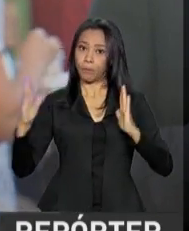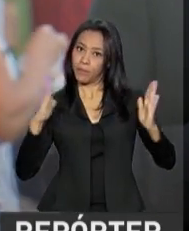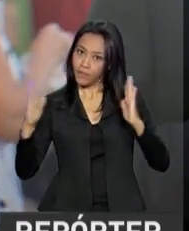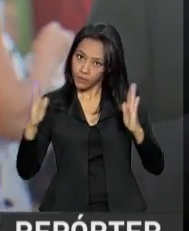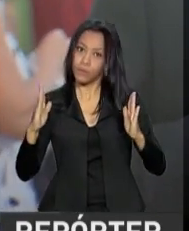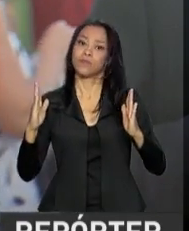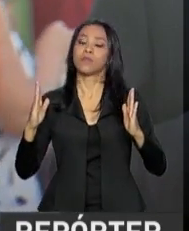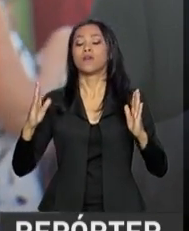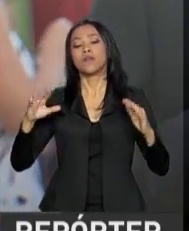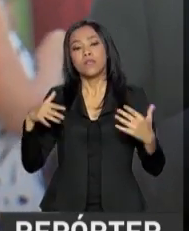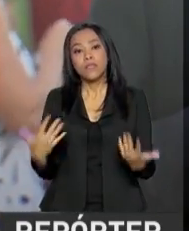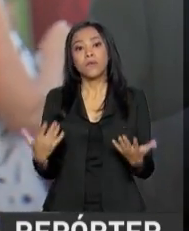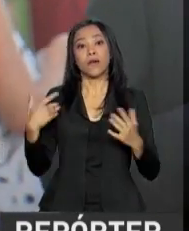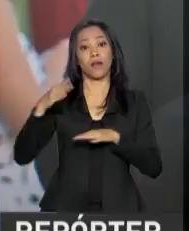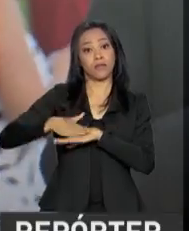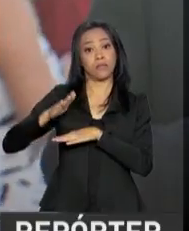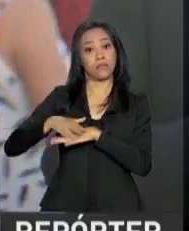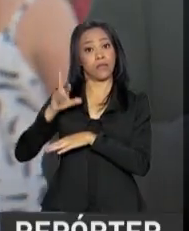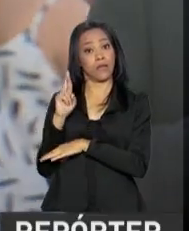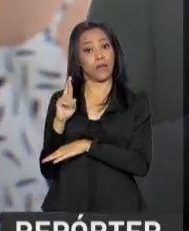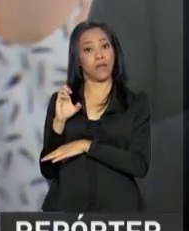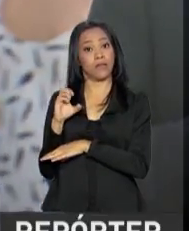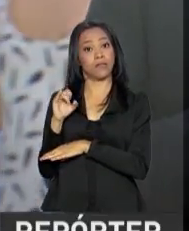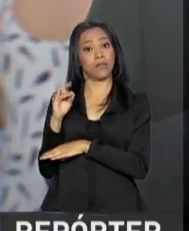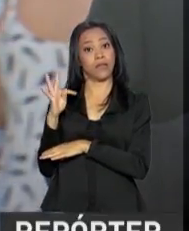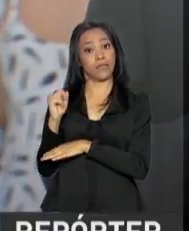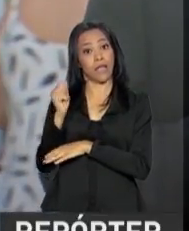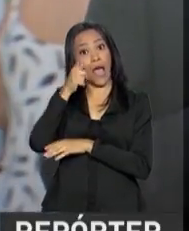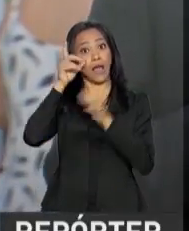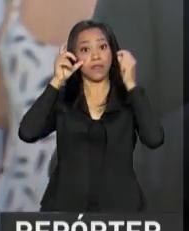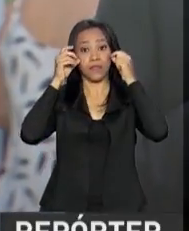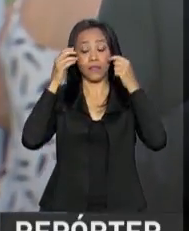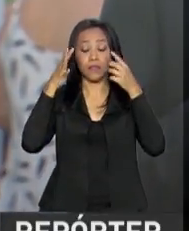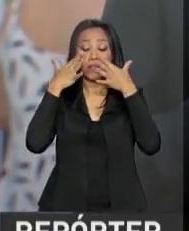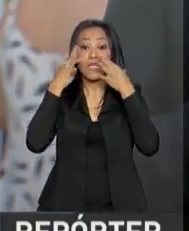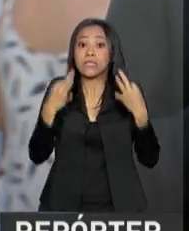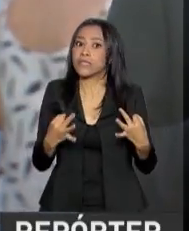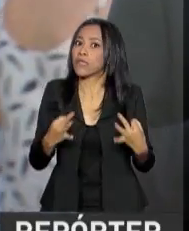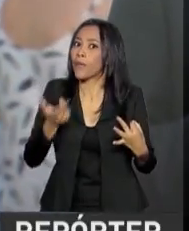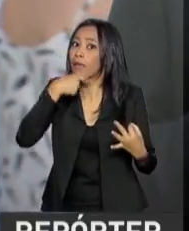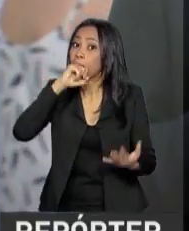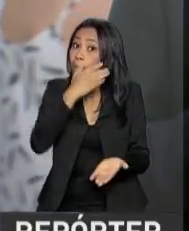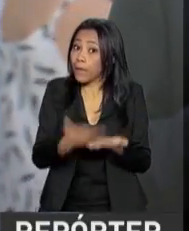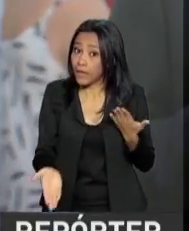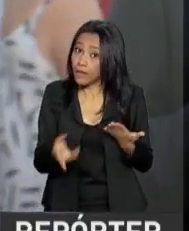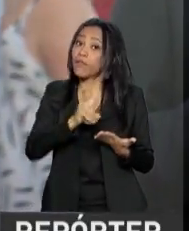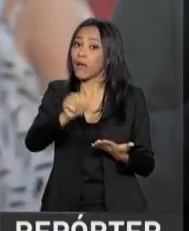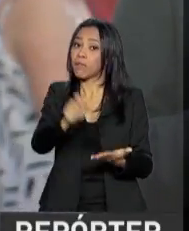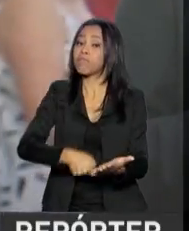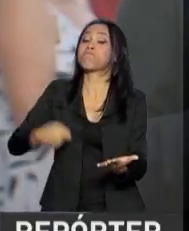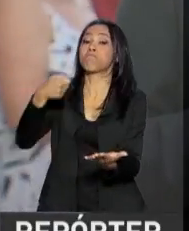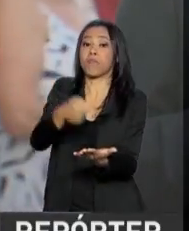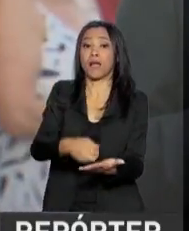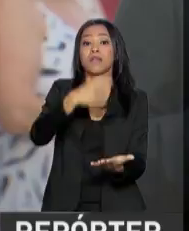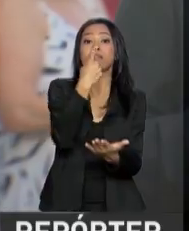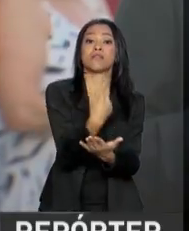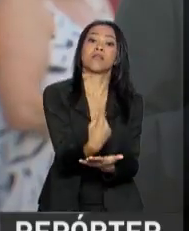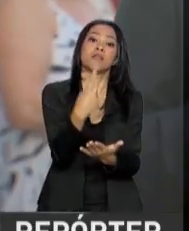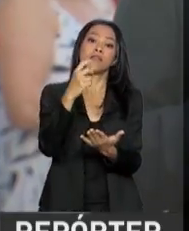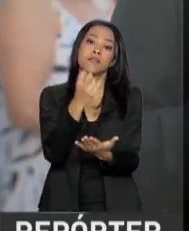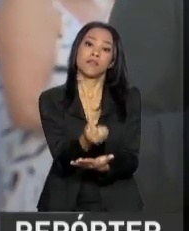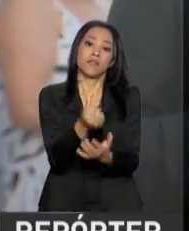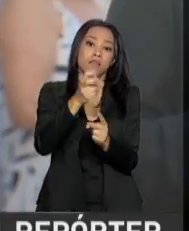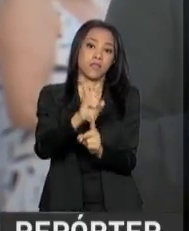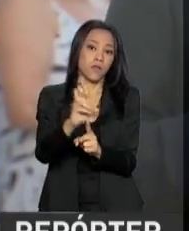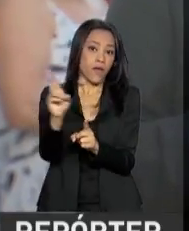e à receita federal alerta quem perder o prazo pode ter que pagar multa de no mínimo 165 reais